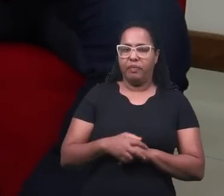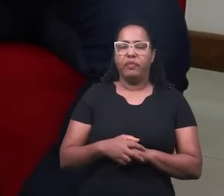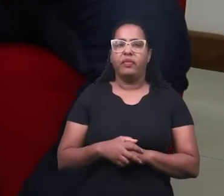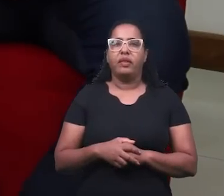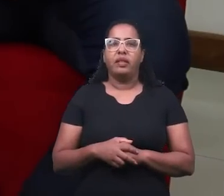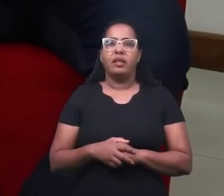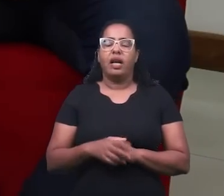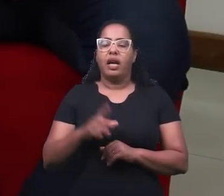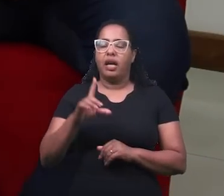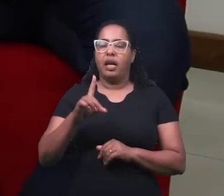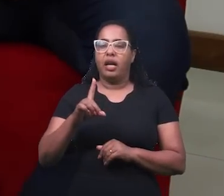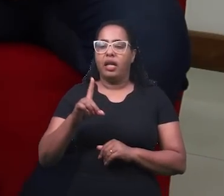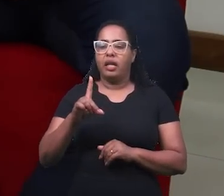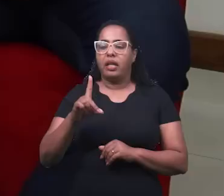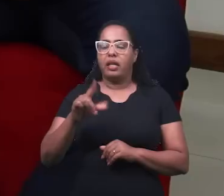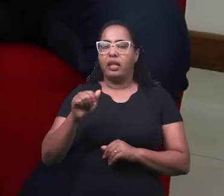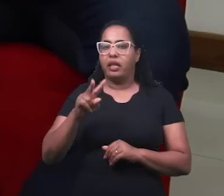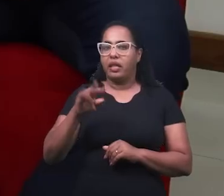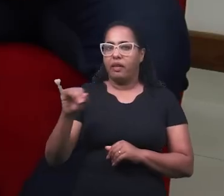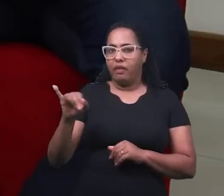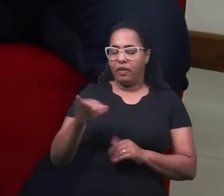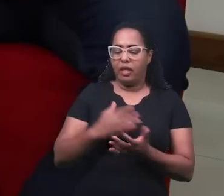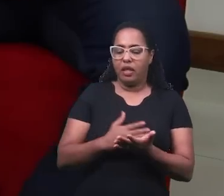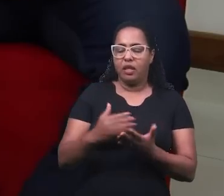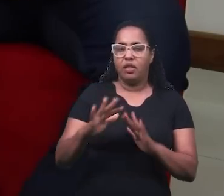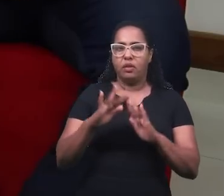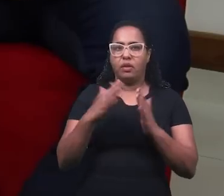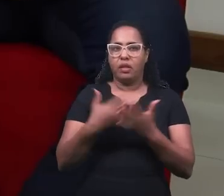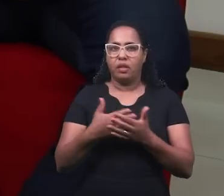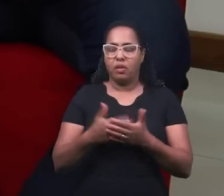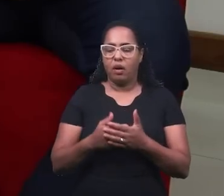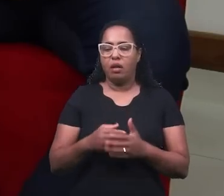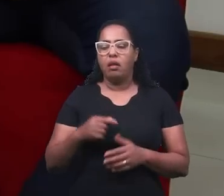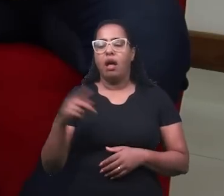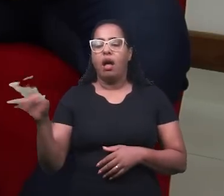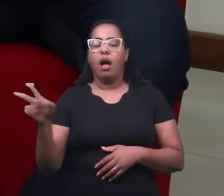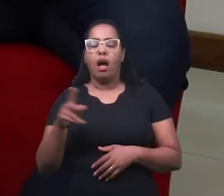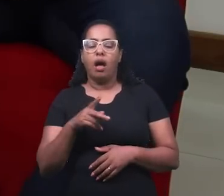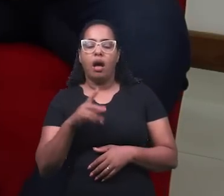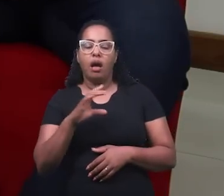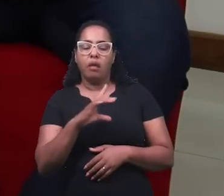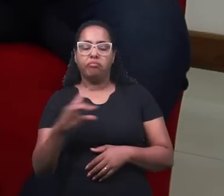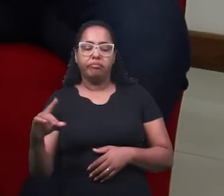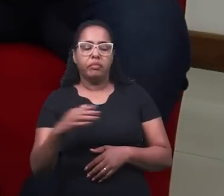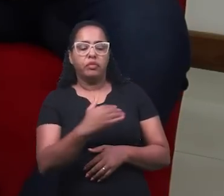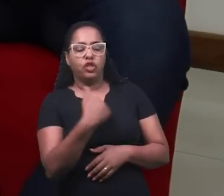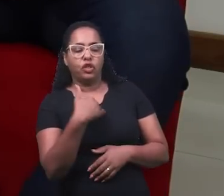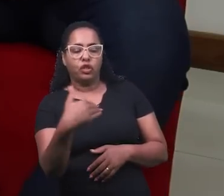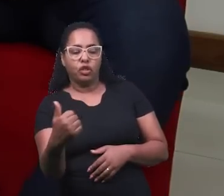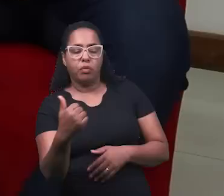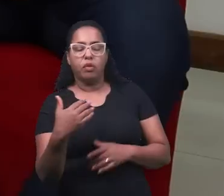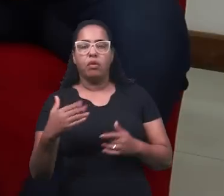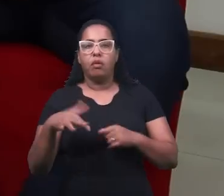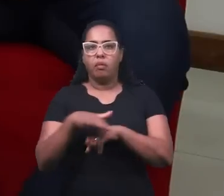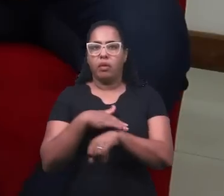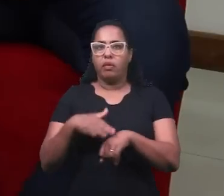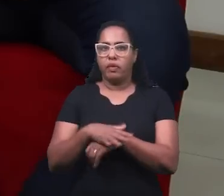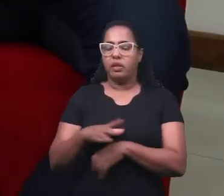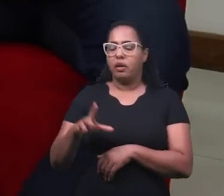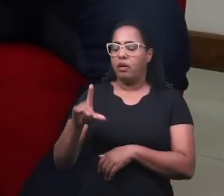Nós tivemos, o Davi iniciou na escola, e aí a escola nos chamou para conversar,